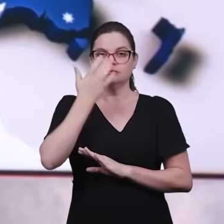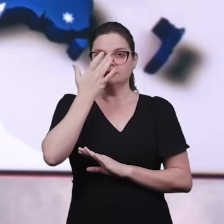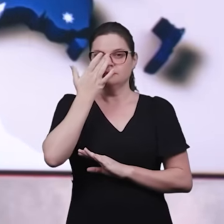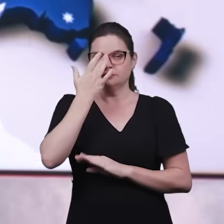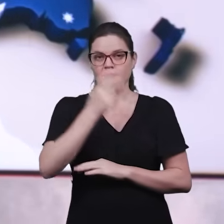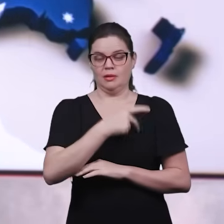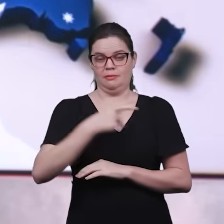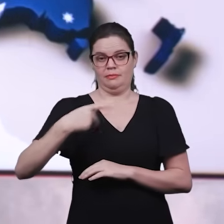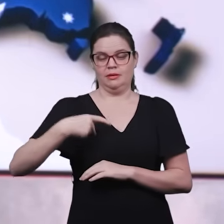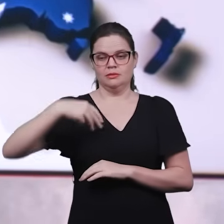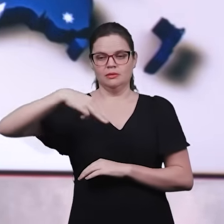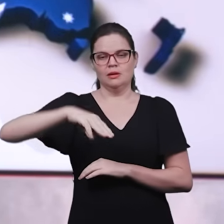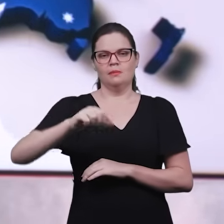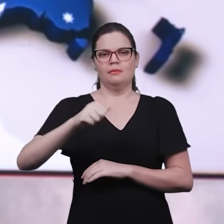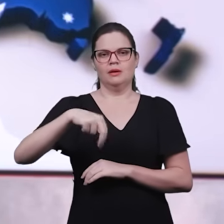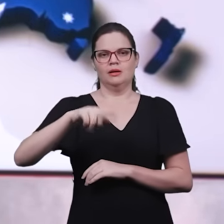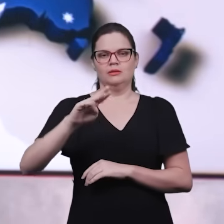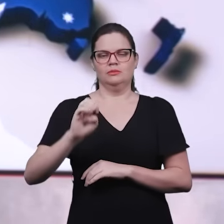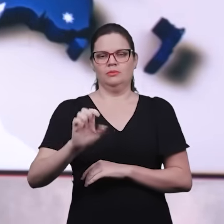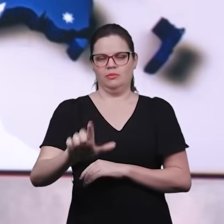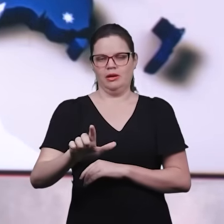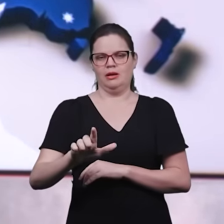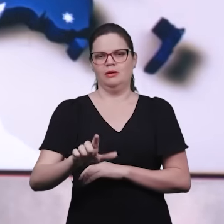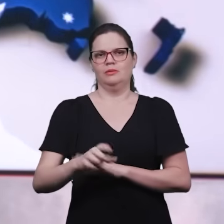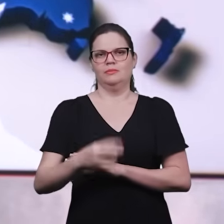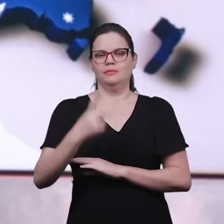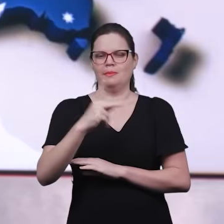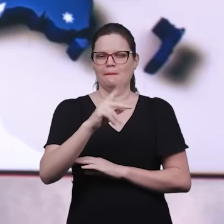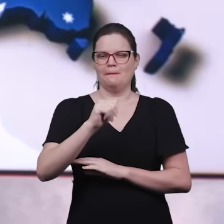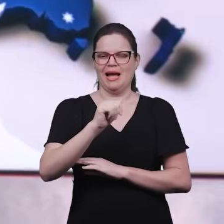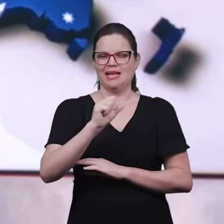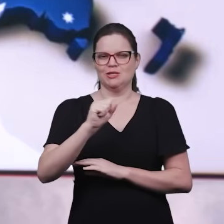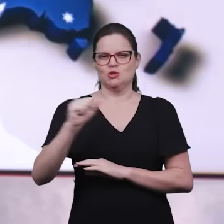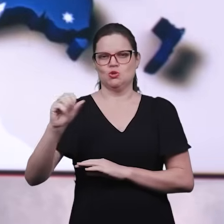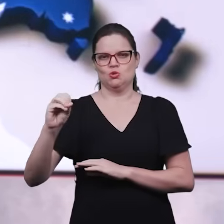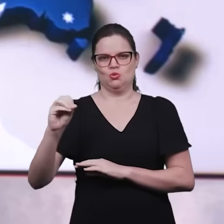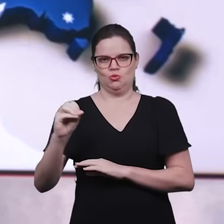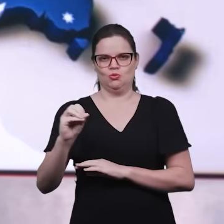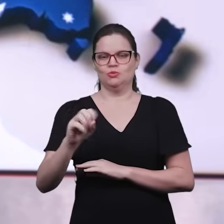o pastor Manuel dos Passos Barros